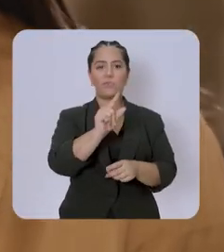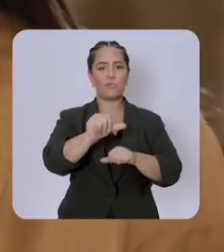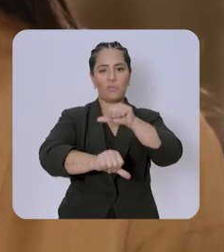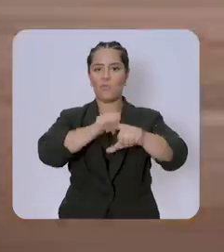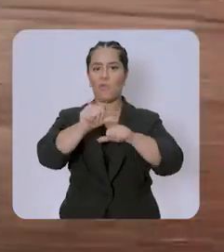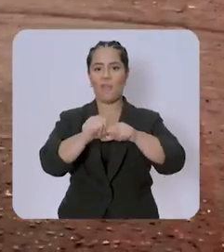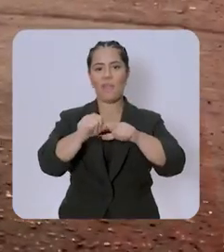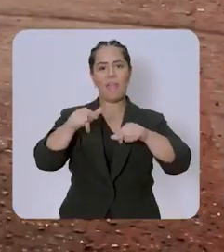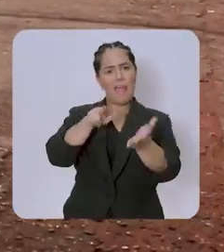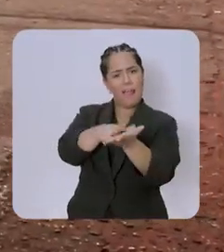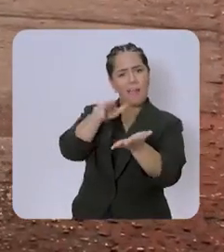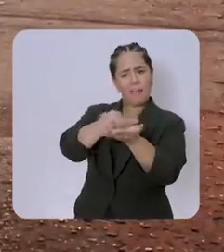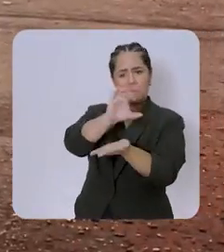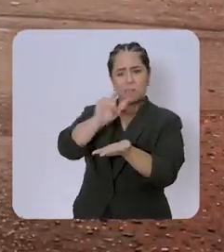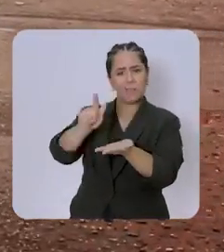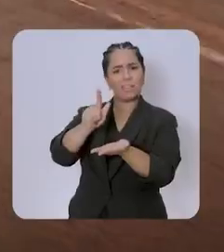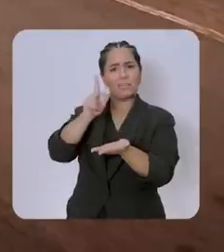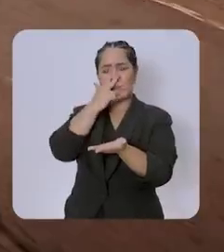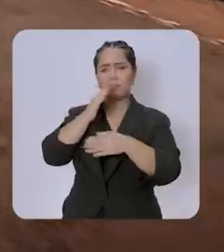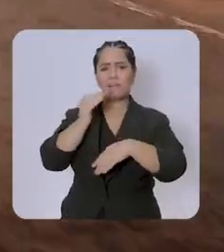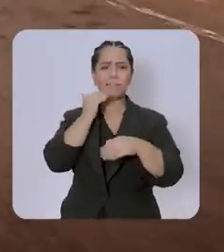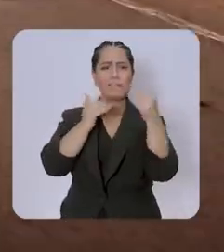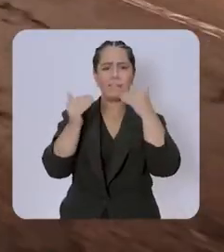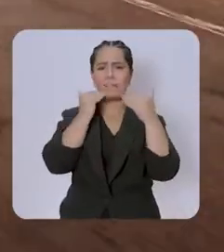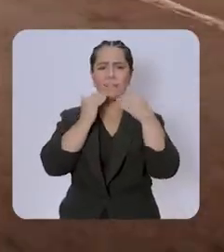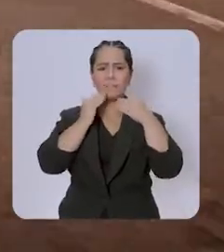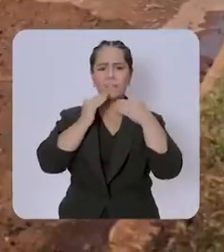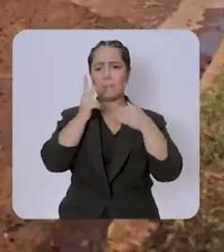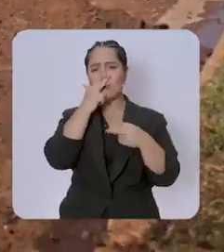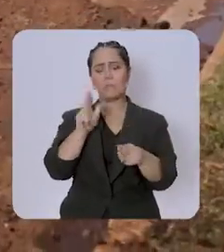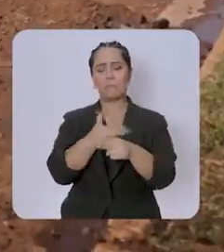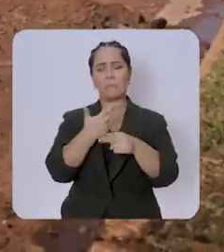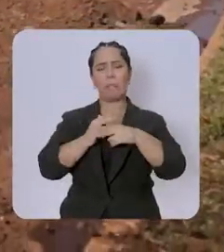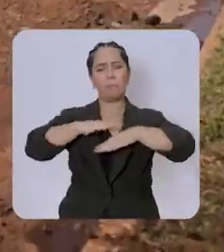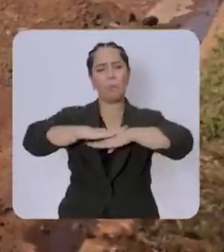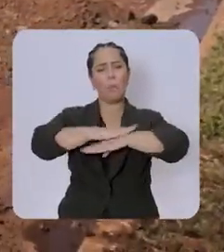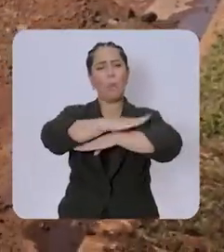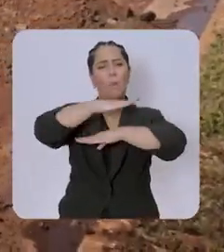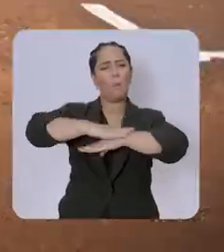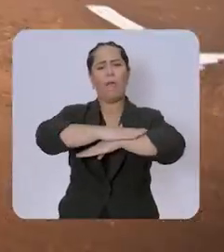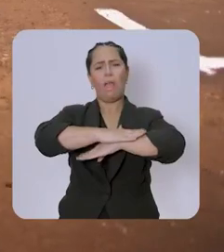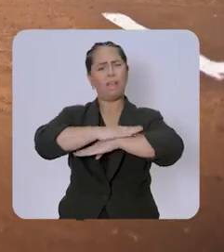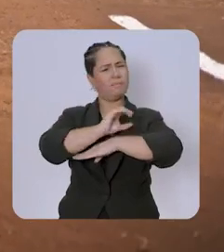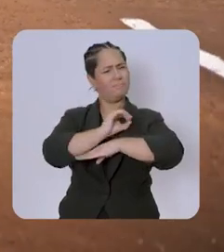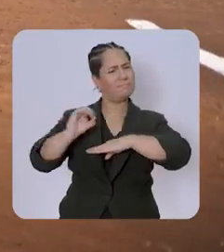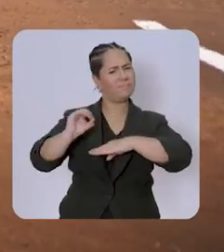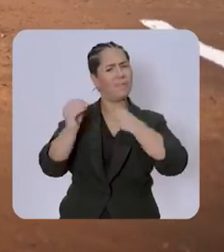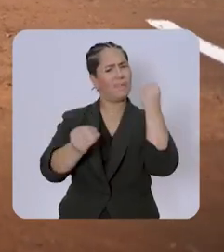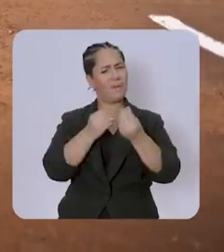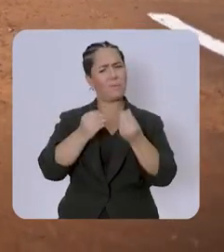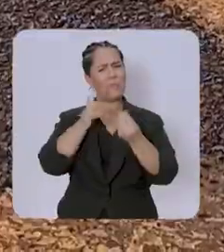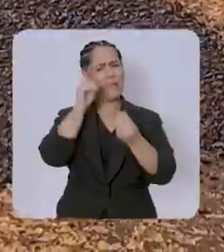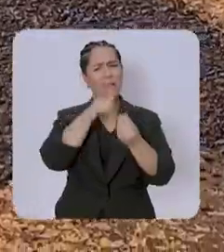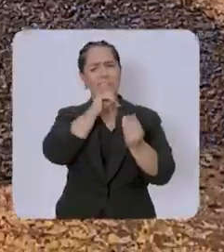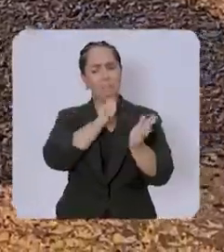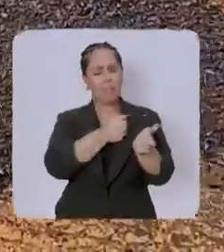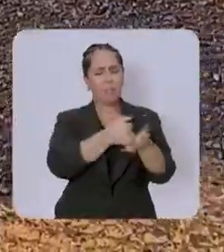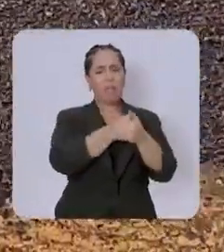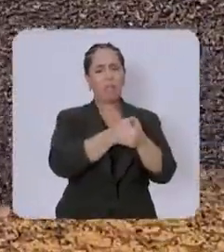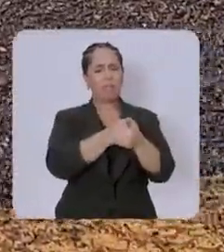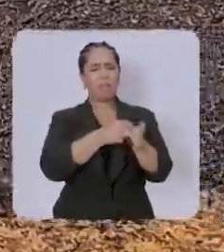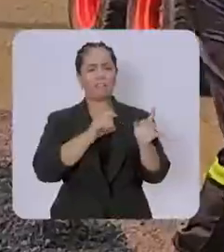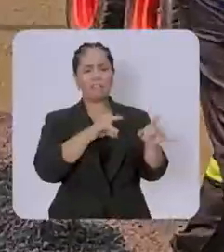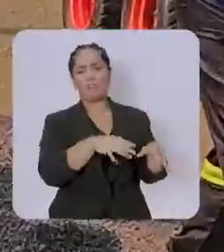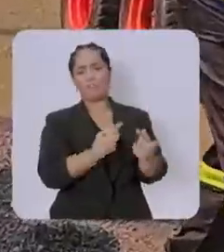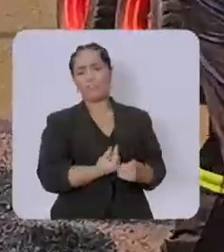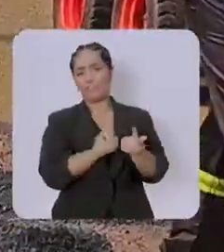virar a chave. O asfalto de Campo Grande é uma coxa de retalhos. E não adianta ficar tapando buraco o tempo todo. Isso é enxugar gelo